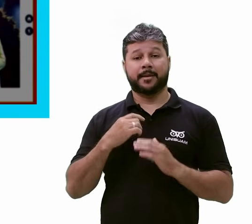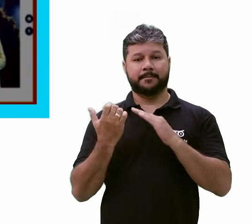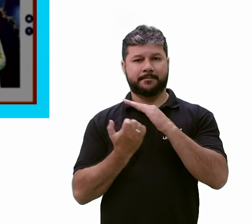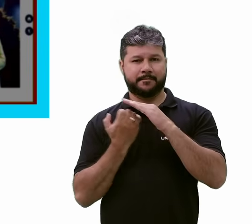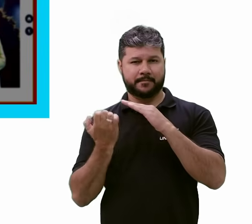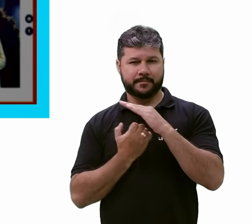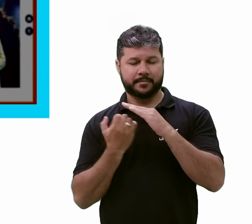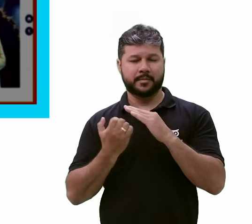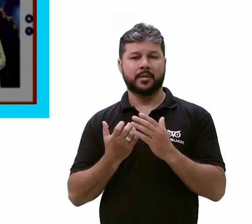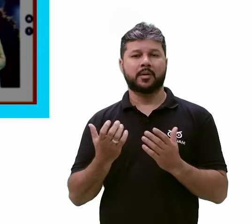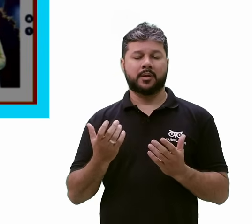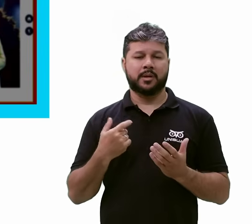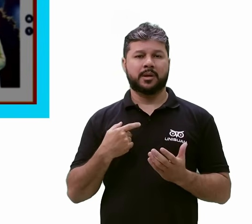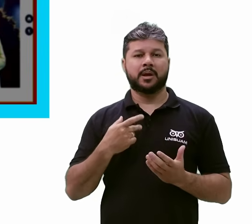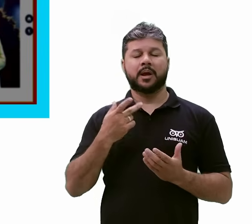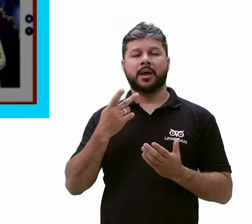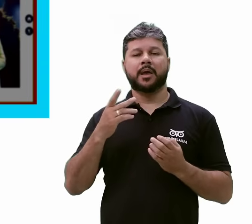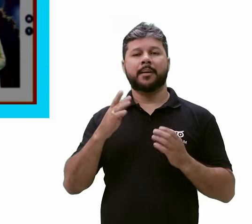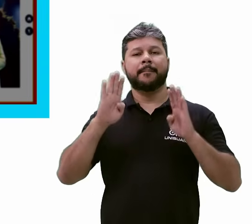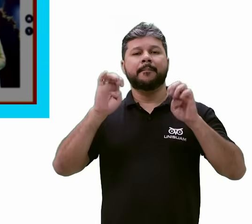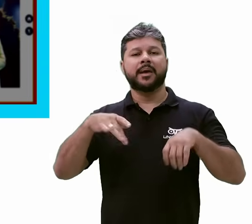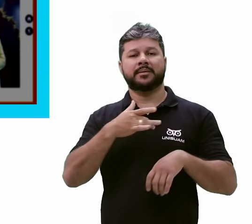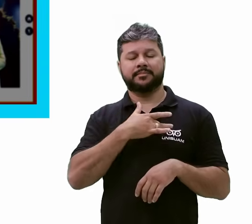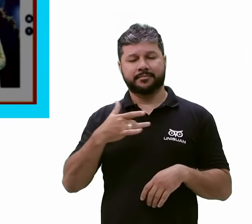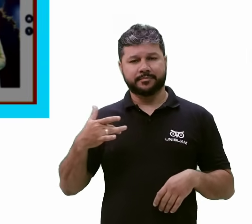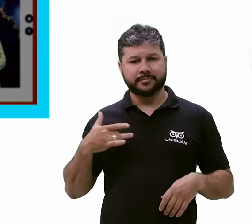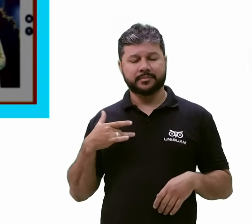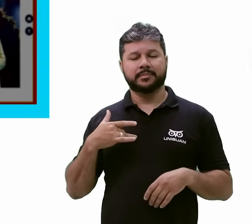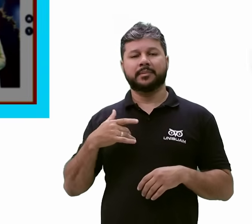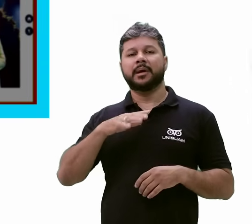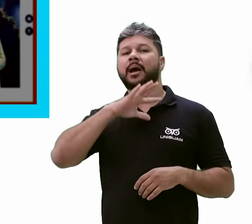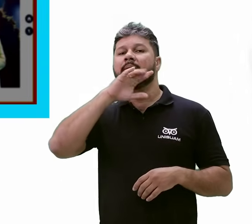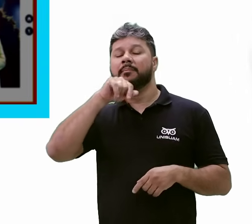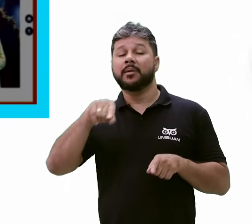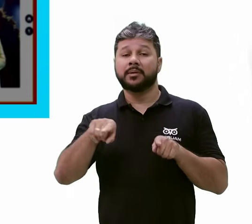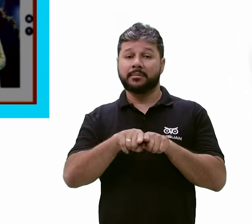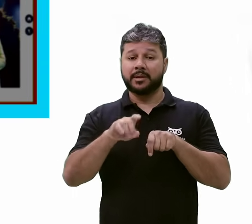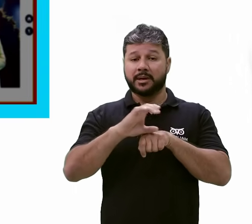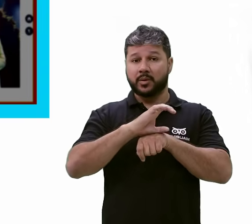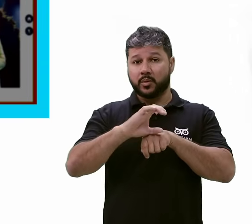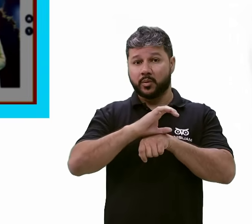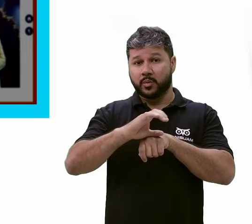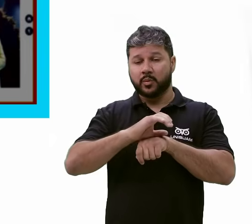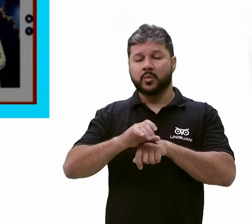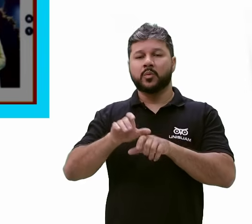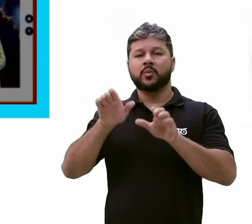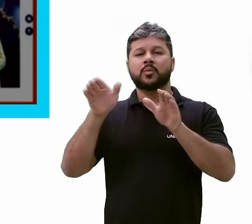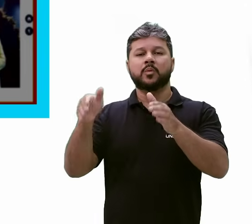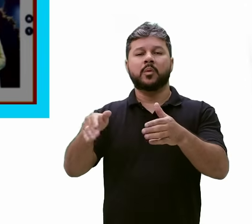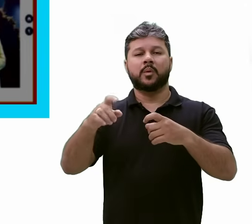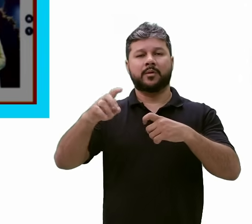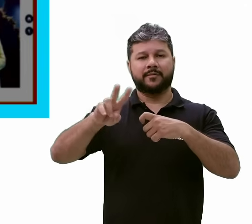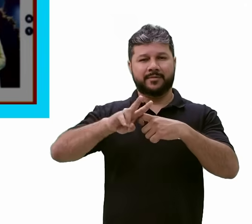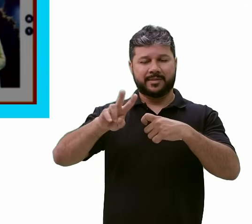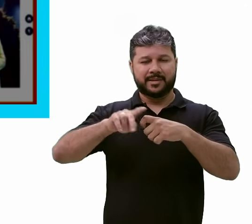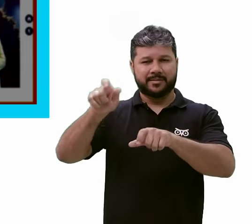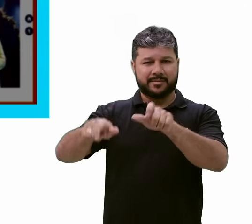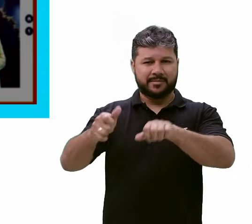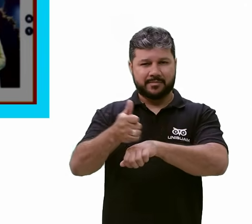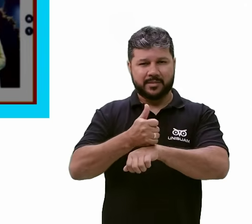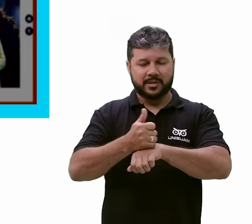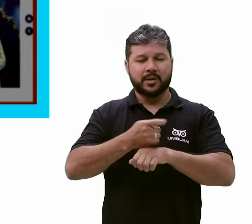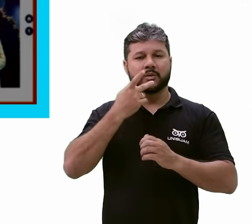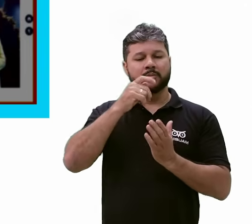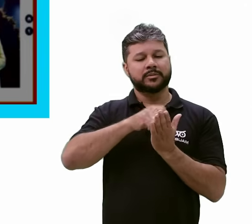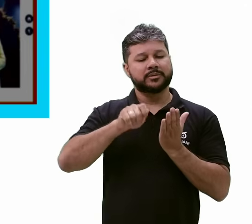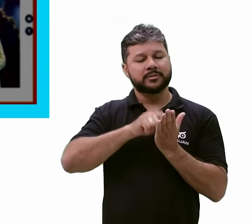empresa, Flor de Amora Bem-Estar Animal, onde eu também tenho um curso, né, para médicos veterinários sobre cannabis medicinal e prescrição